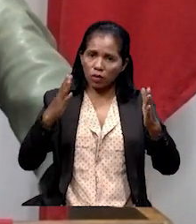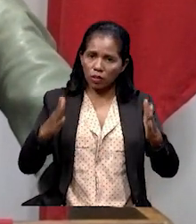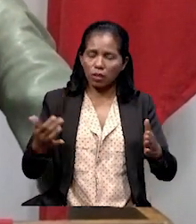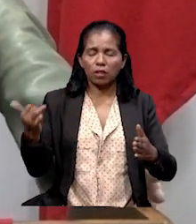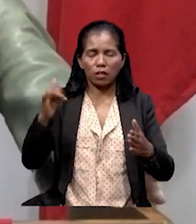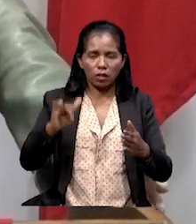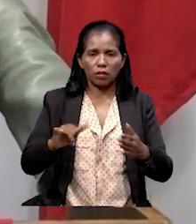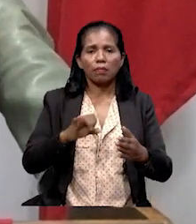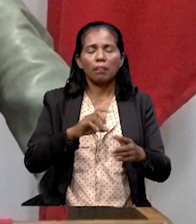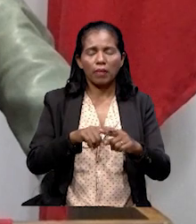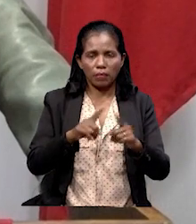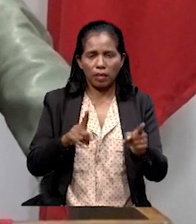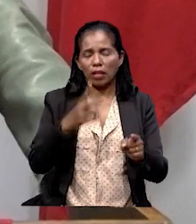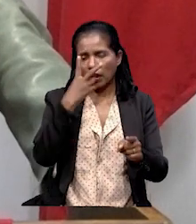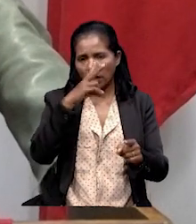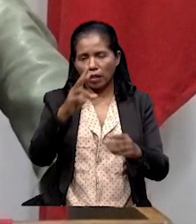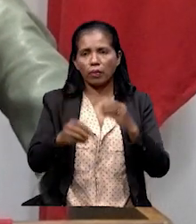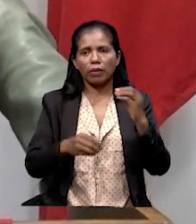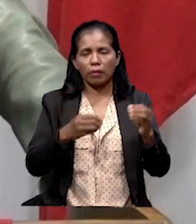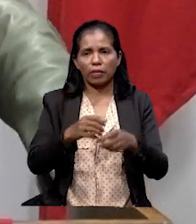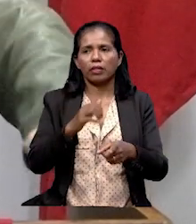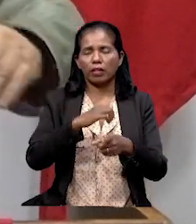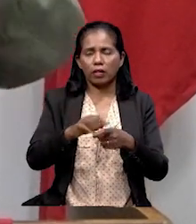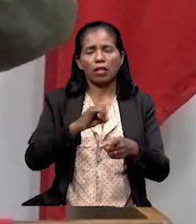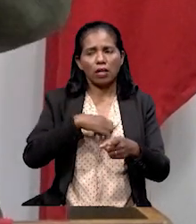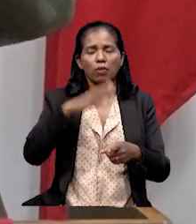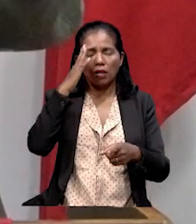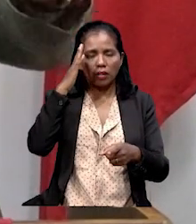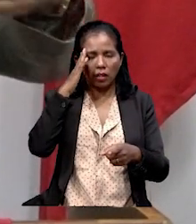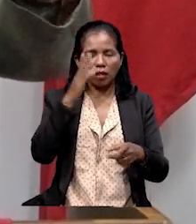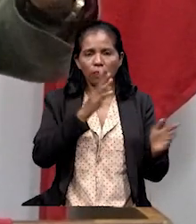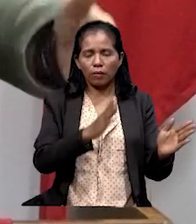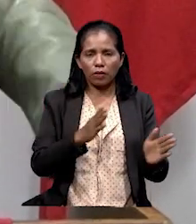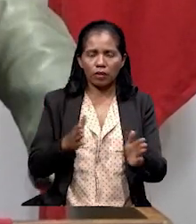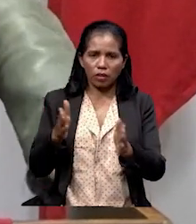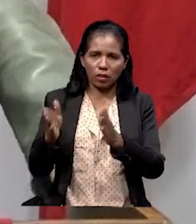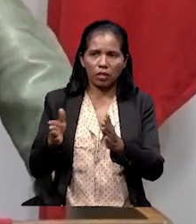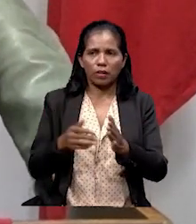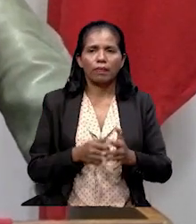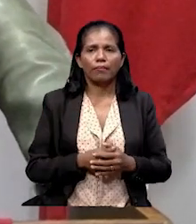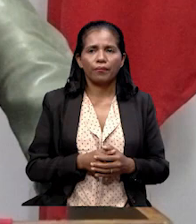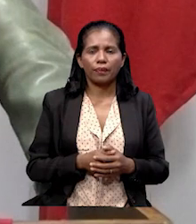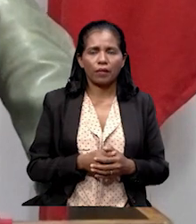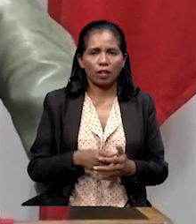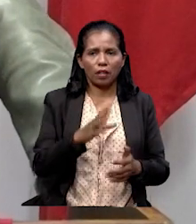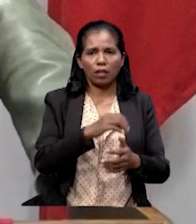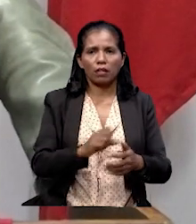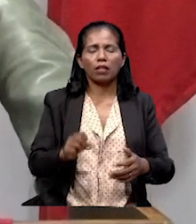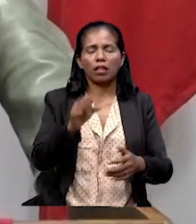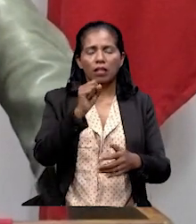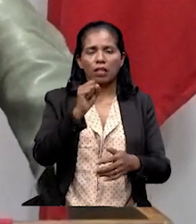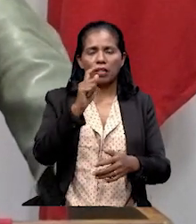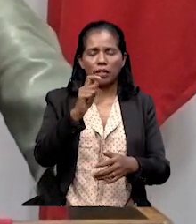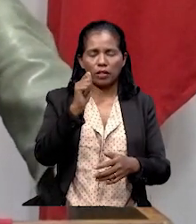mas mostraremos o aspecto prático. Mas ao técnico processo laudadão, está o CNE